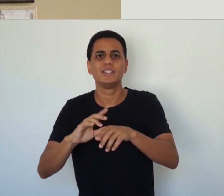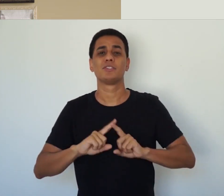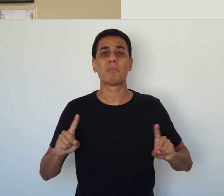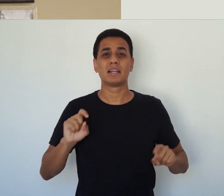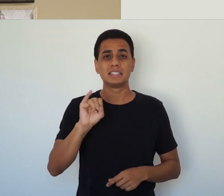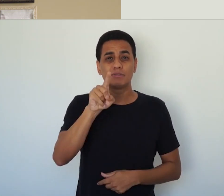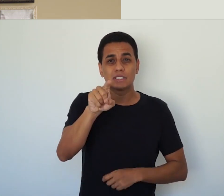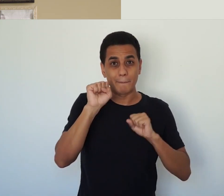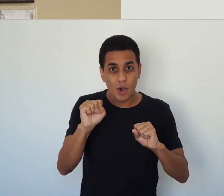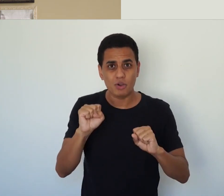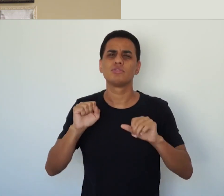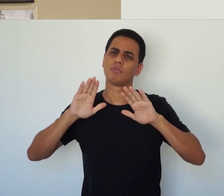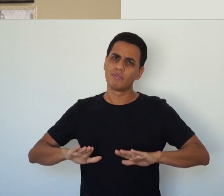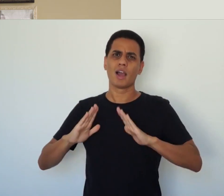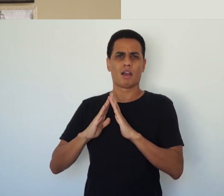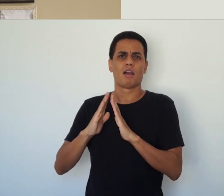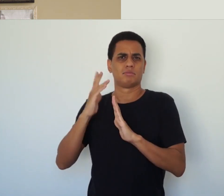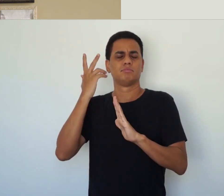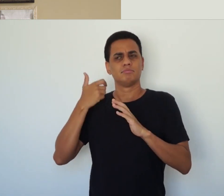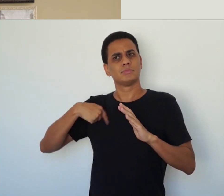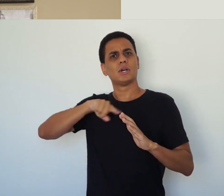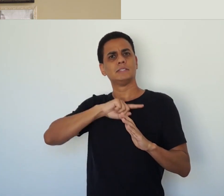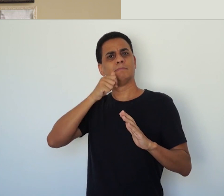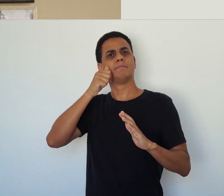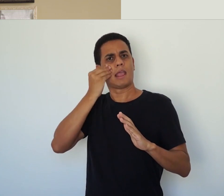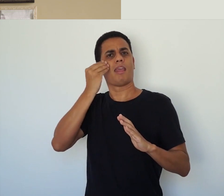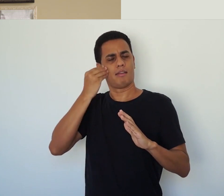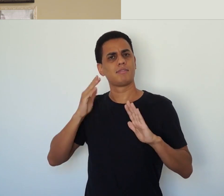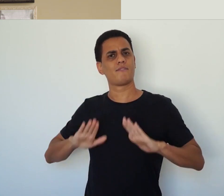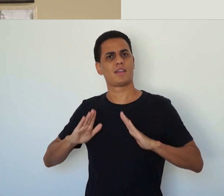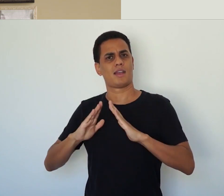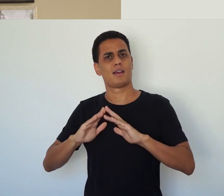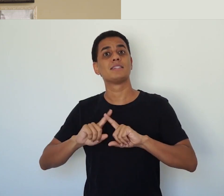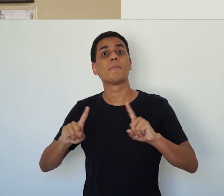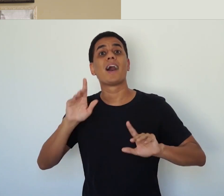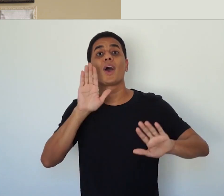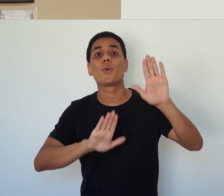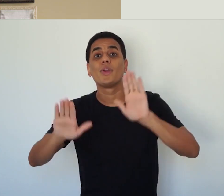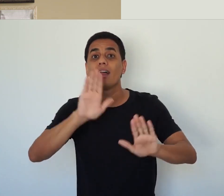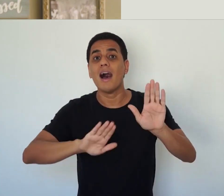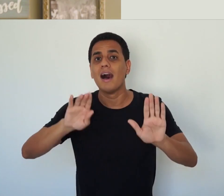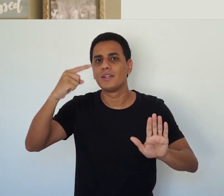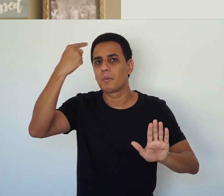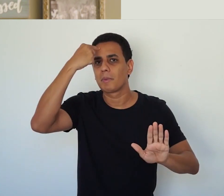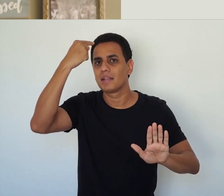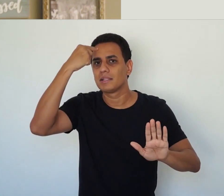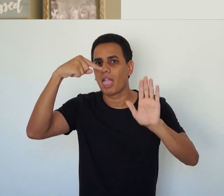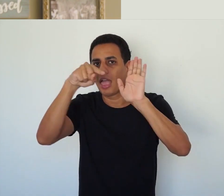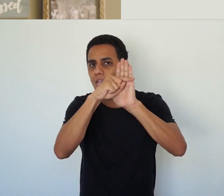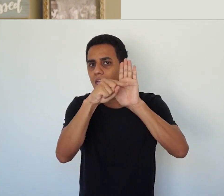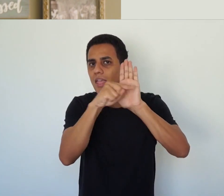temos feito esse trabalho, aqueles que podem, de manter-se em isolamento social. Mas deixa eu dizer uma coisa para você. cuidado com